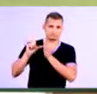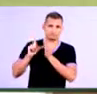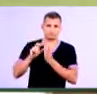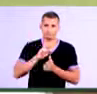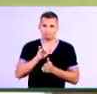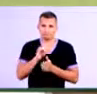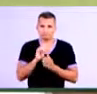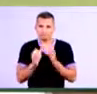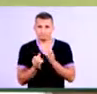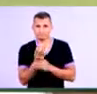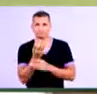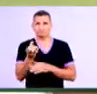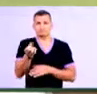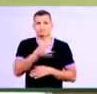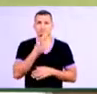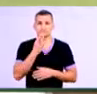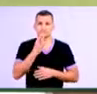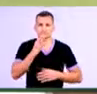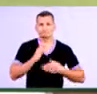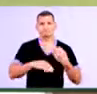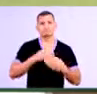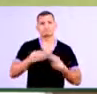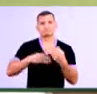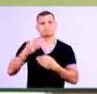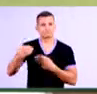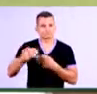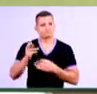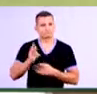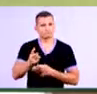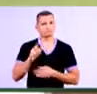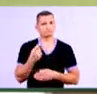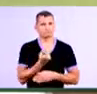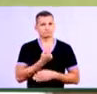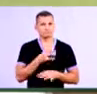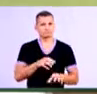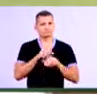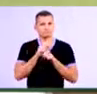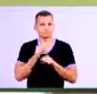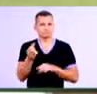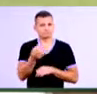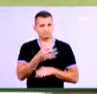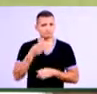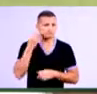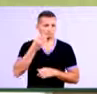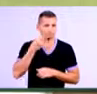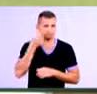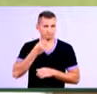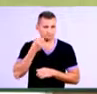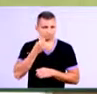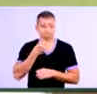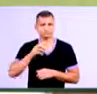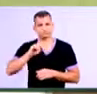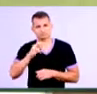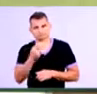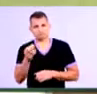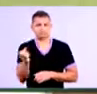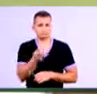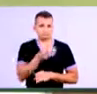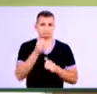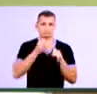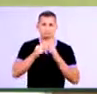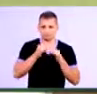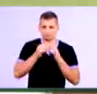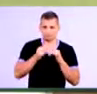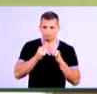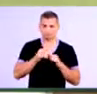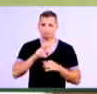um novo conhecimento. E assim sucessivamente. Sempre que a gente adquire uma nova experiência ou uma nova informação, isso vai